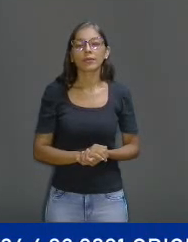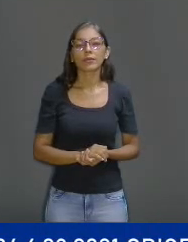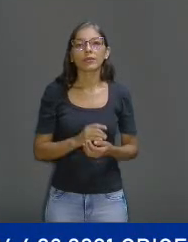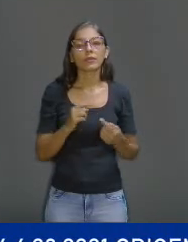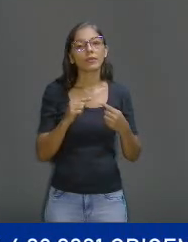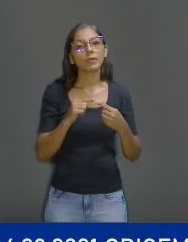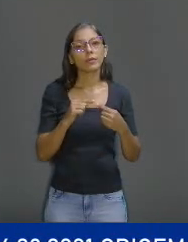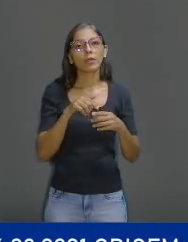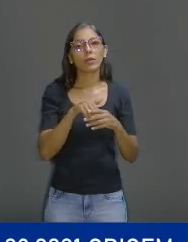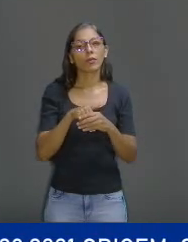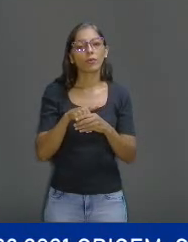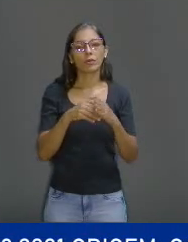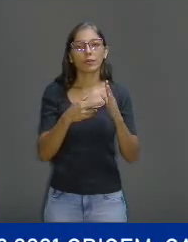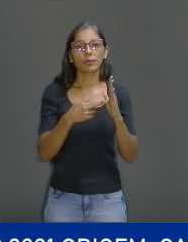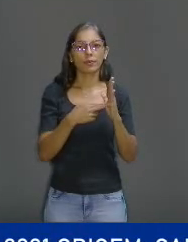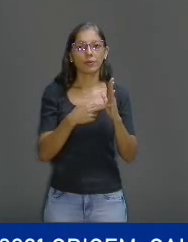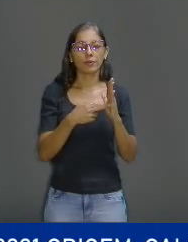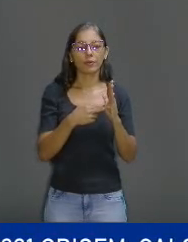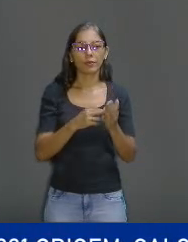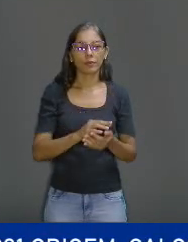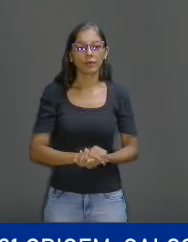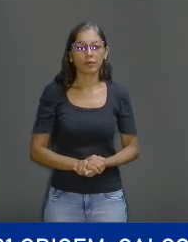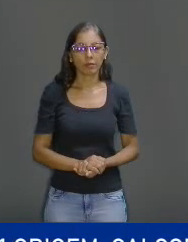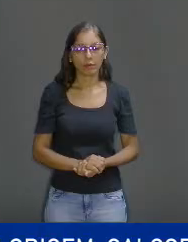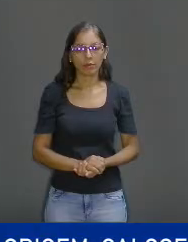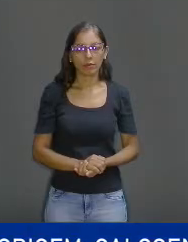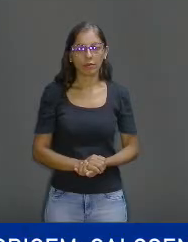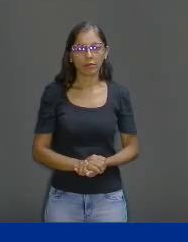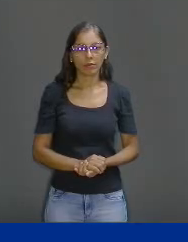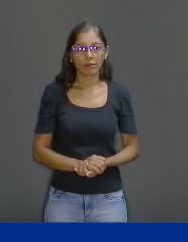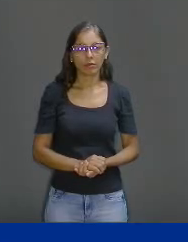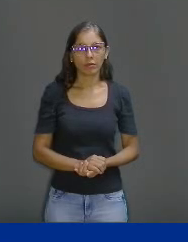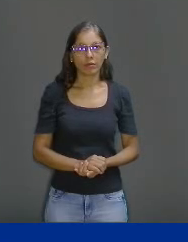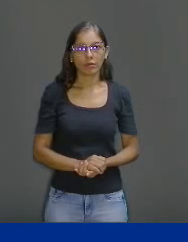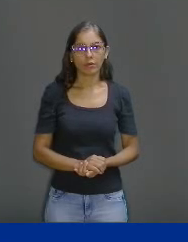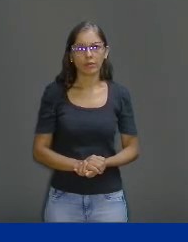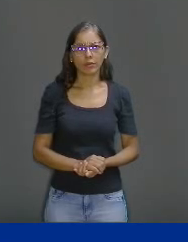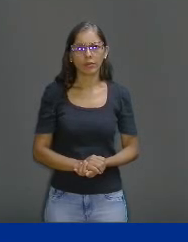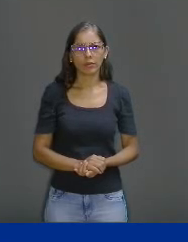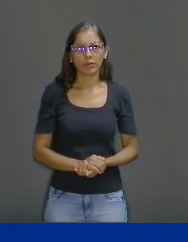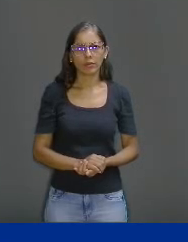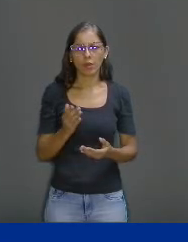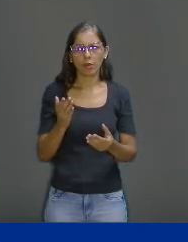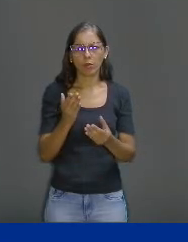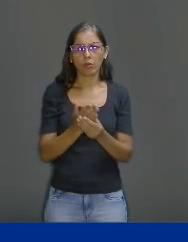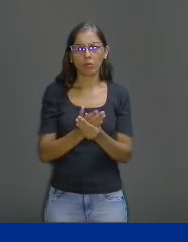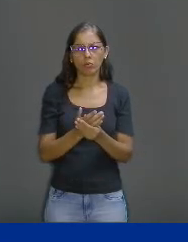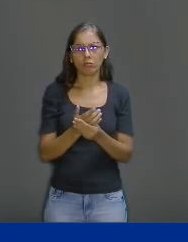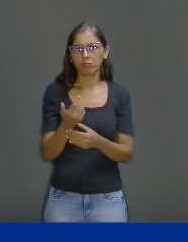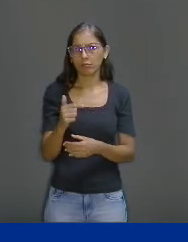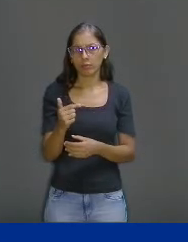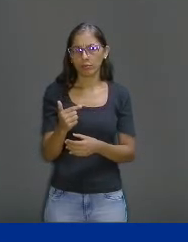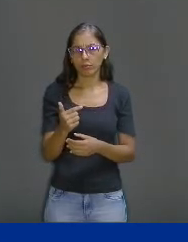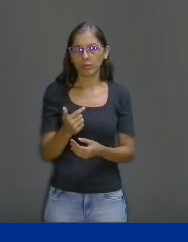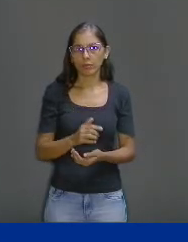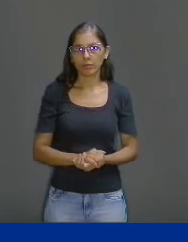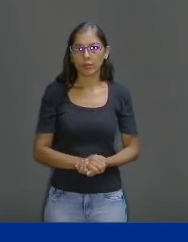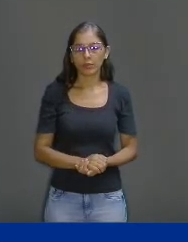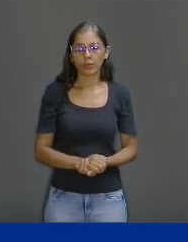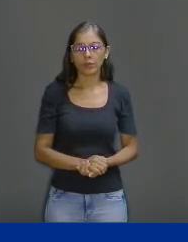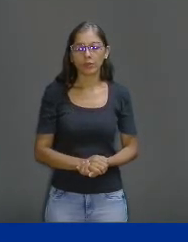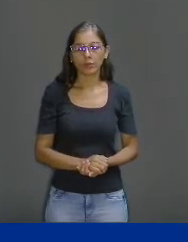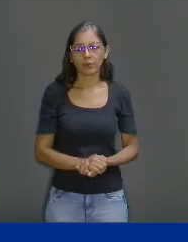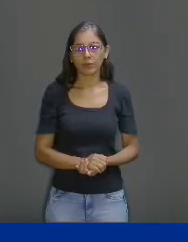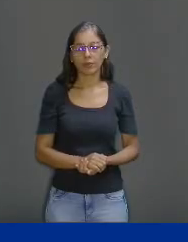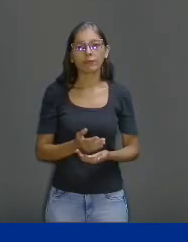relatora. Secretária, Na tela, consta juiz aqui que não há mais e desembargador Carmo processos. É Antônio. isso? Isto mesmo, presidente.